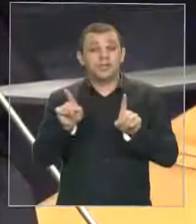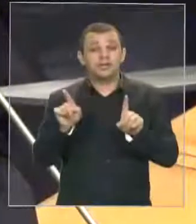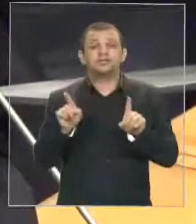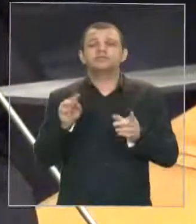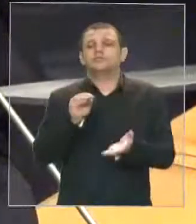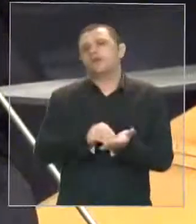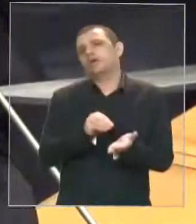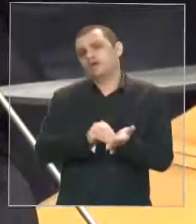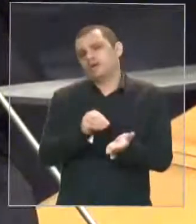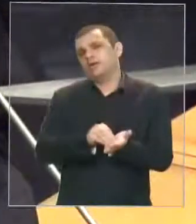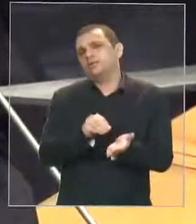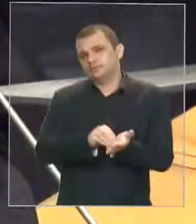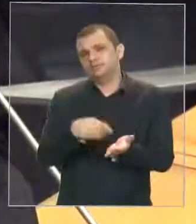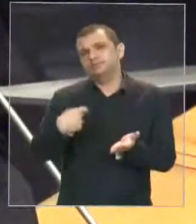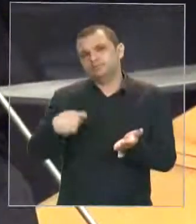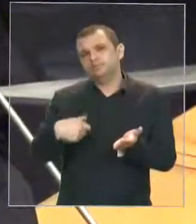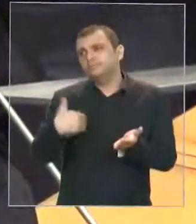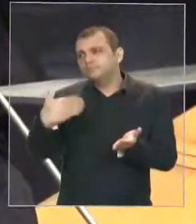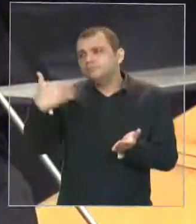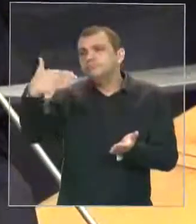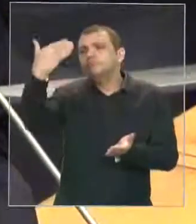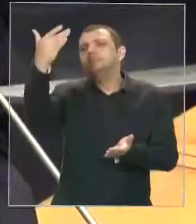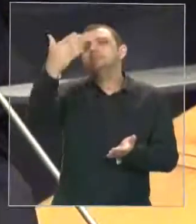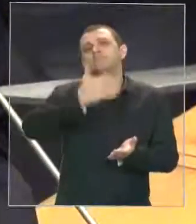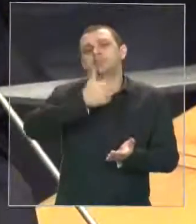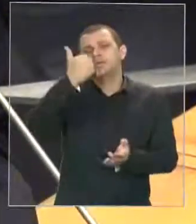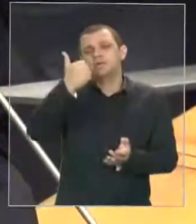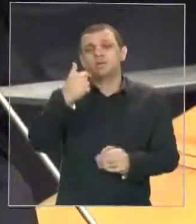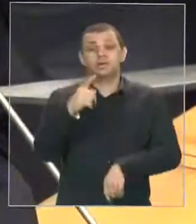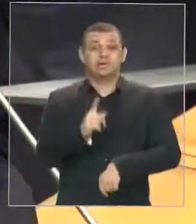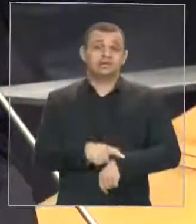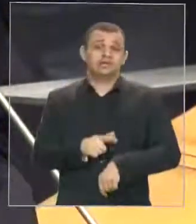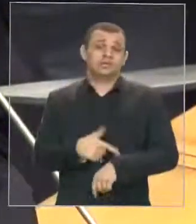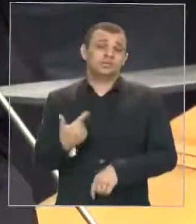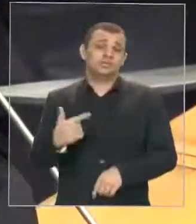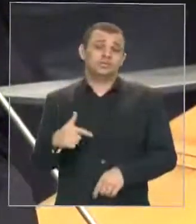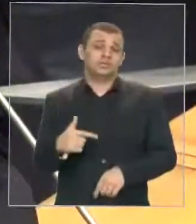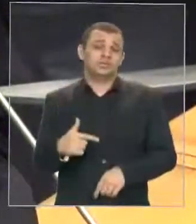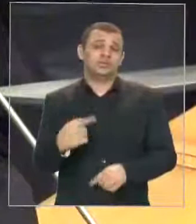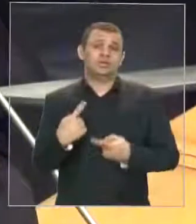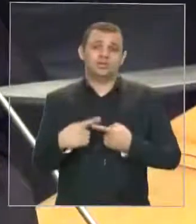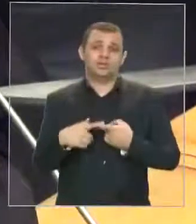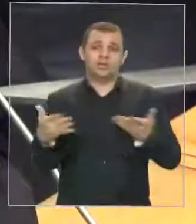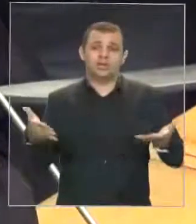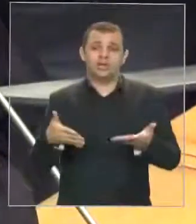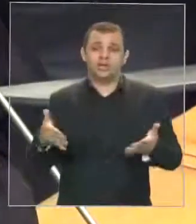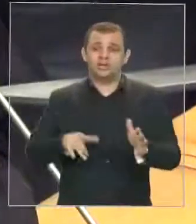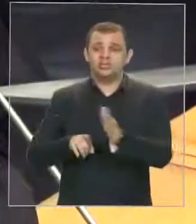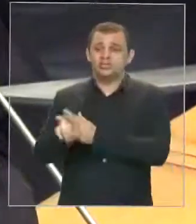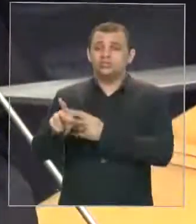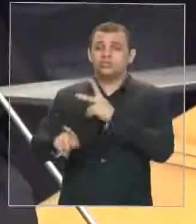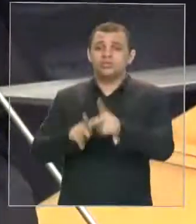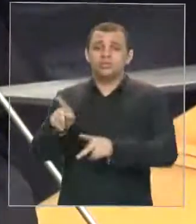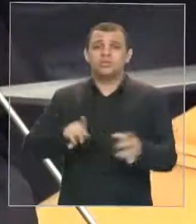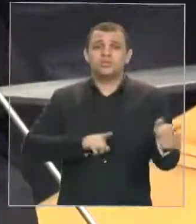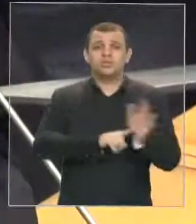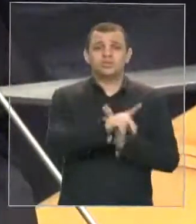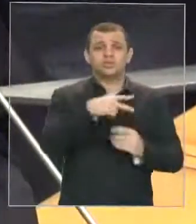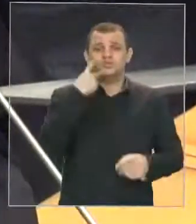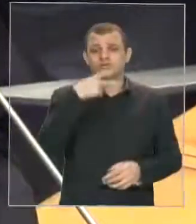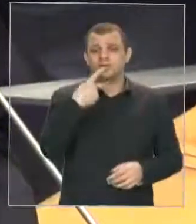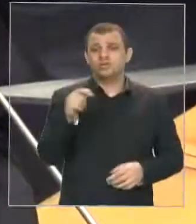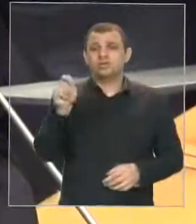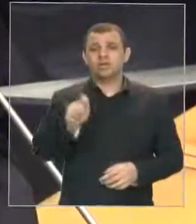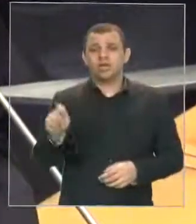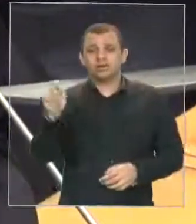e não temos mais tempo para que a gente ouça o povo, ouça os vereadores, as associações, as comunidades,